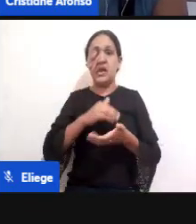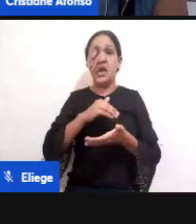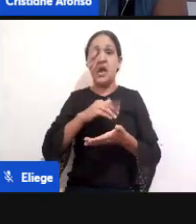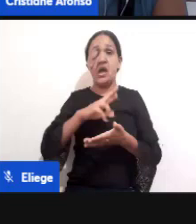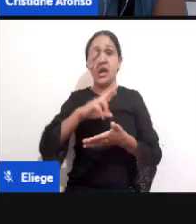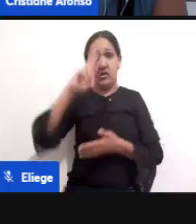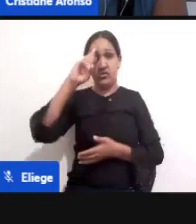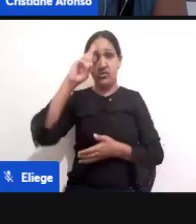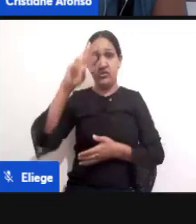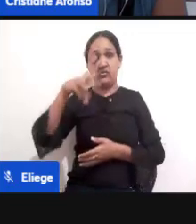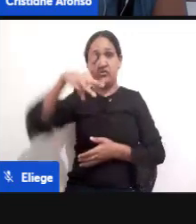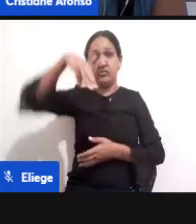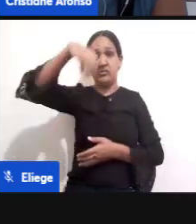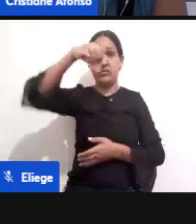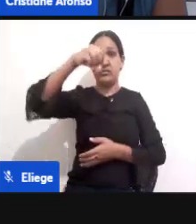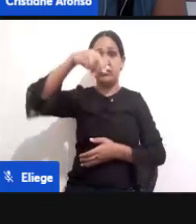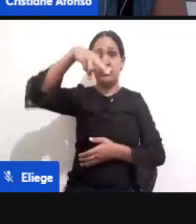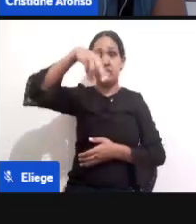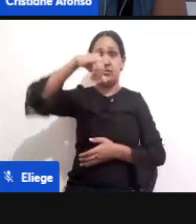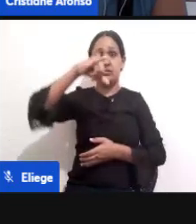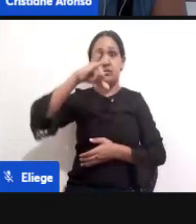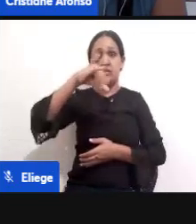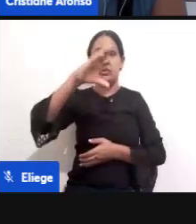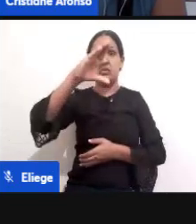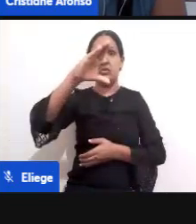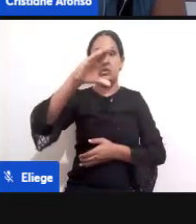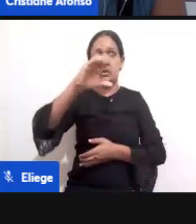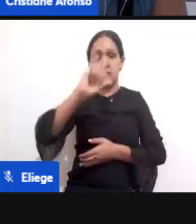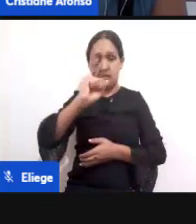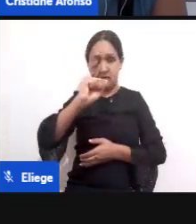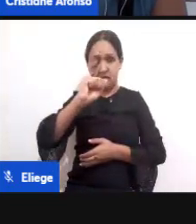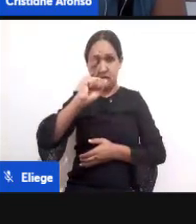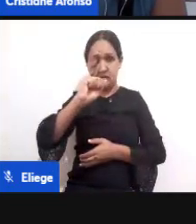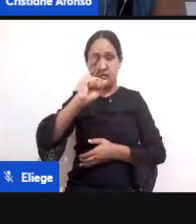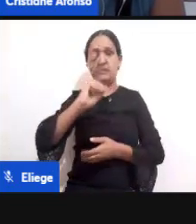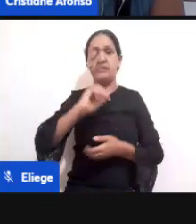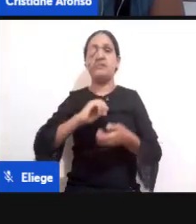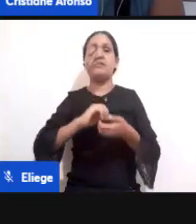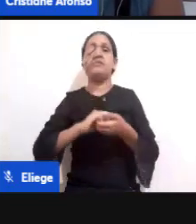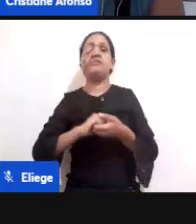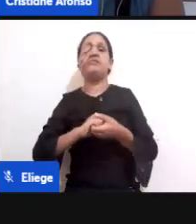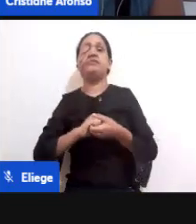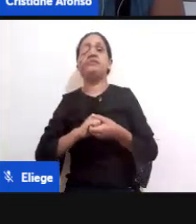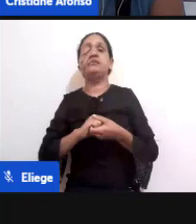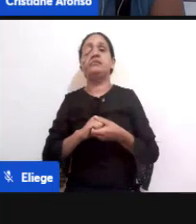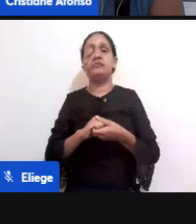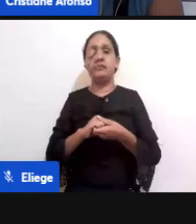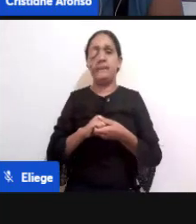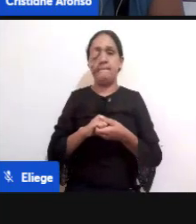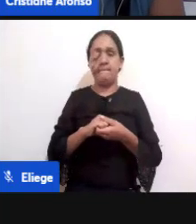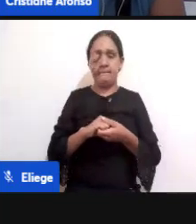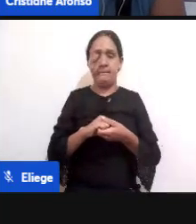Ensino Fundamental e Médio, Mônica de Oliveira Inácio Prestes.